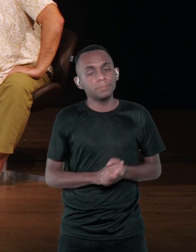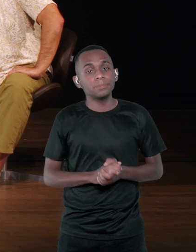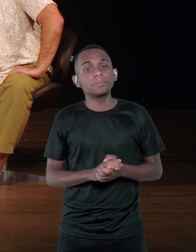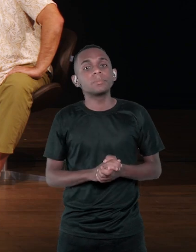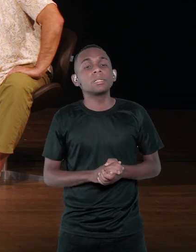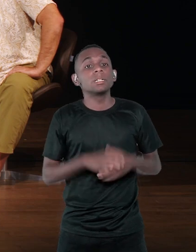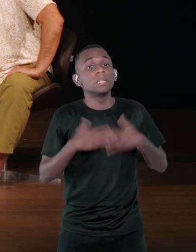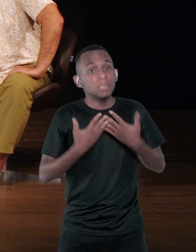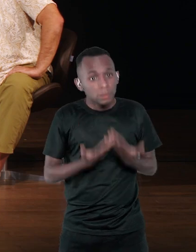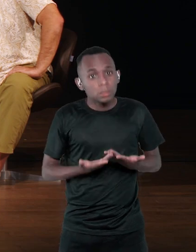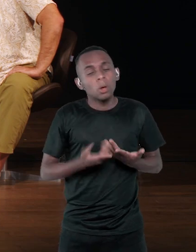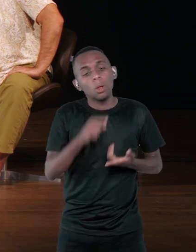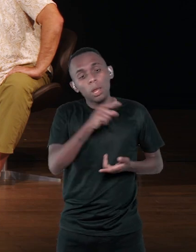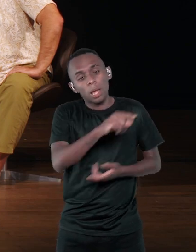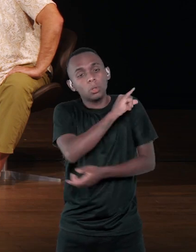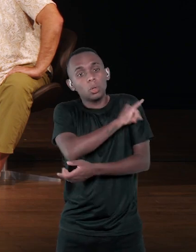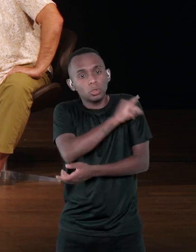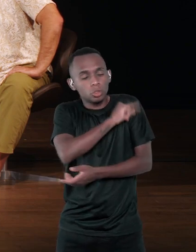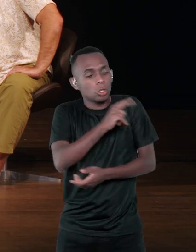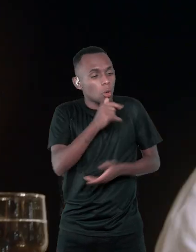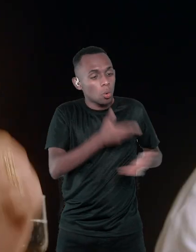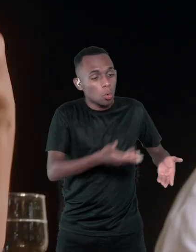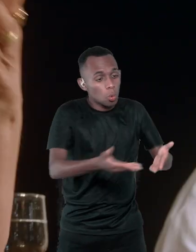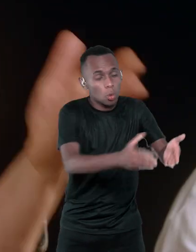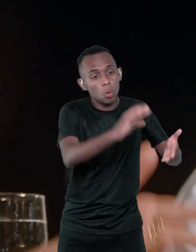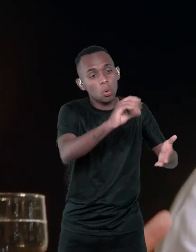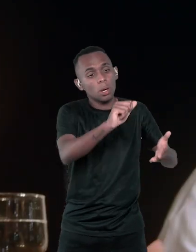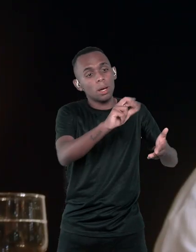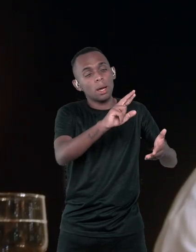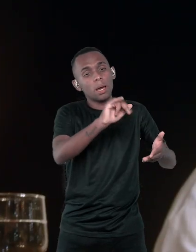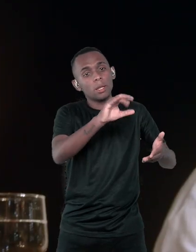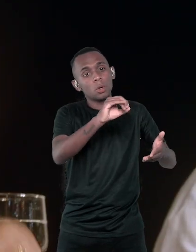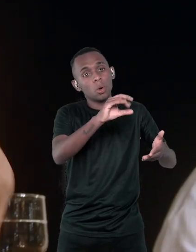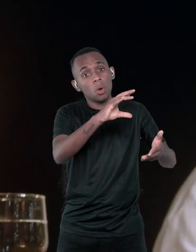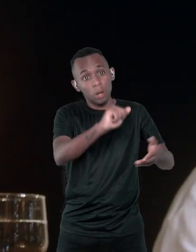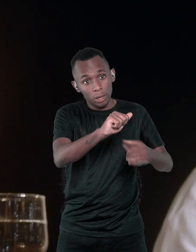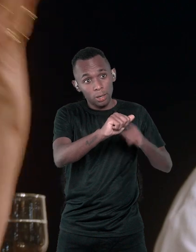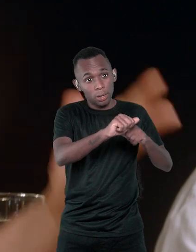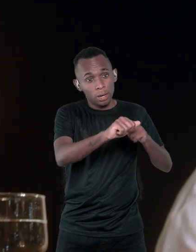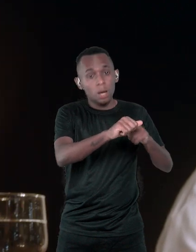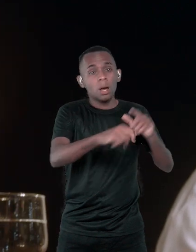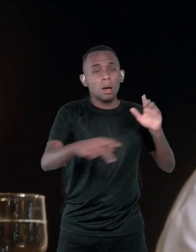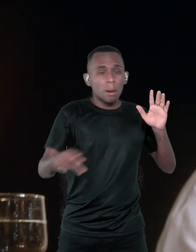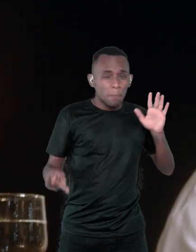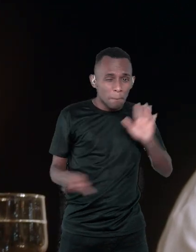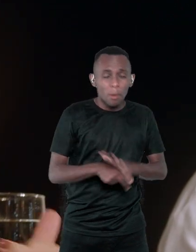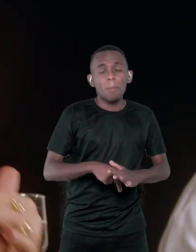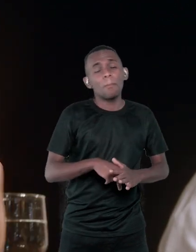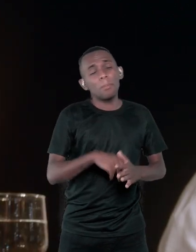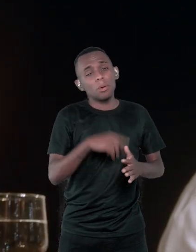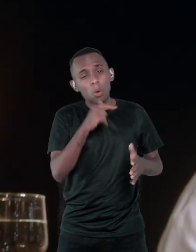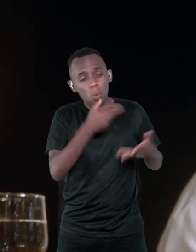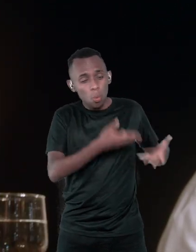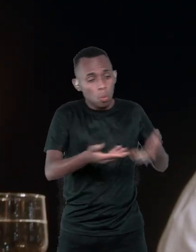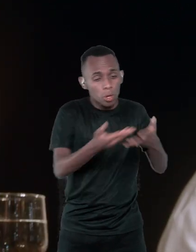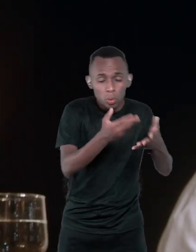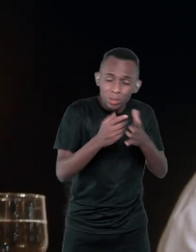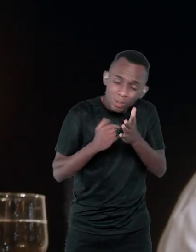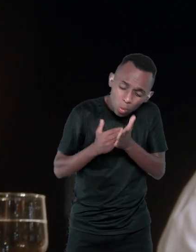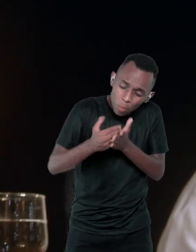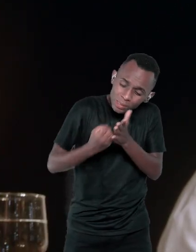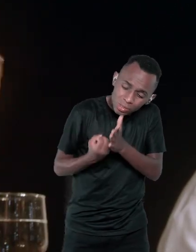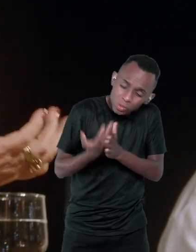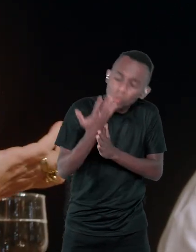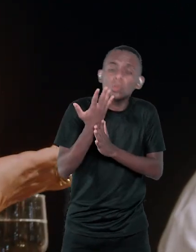de Janeiro, o Rio Carioca, o que dá nome ao gentílico, é o rio da fundação da cidade, é o rio